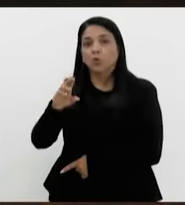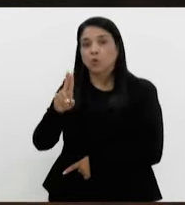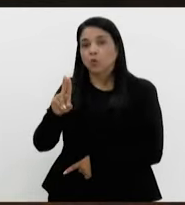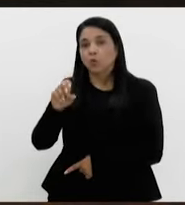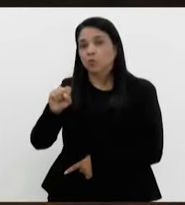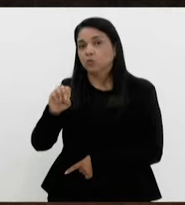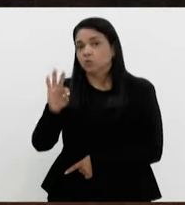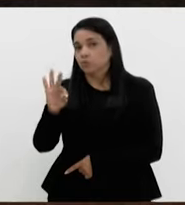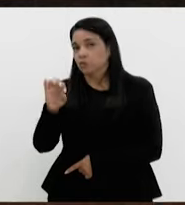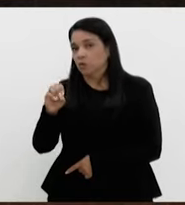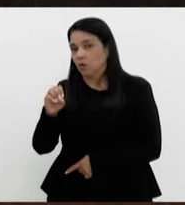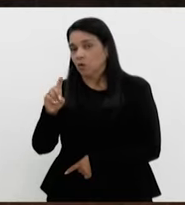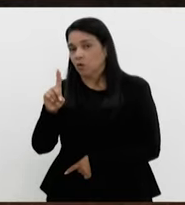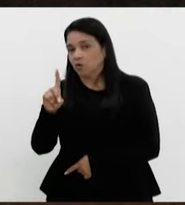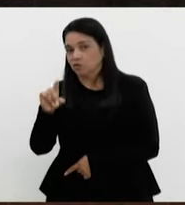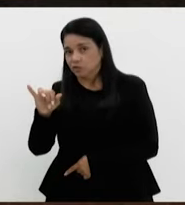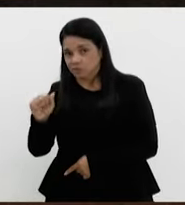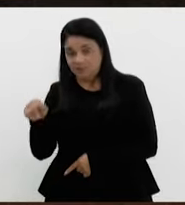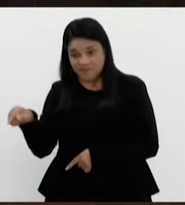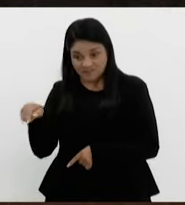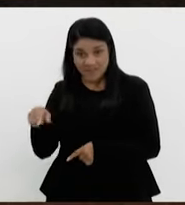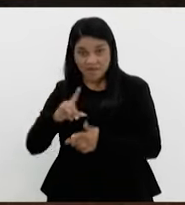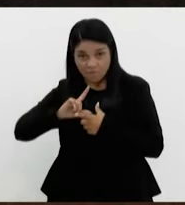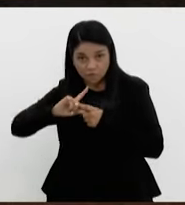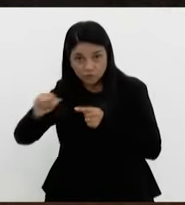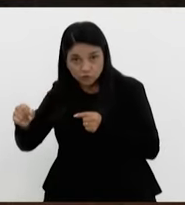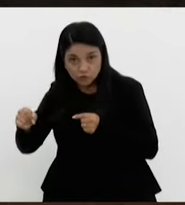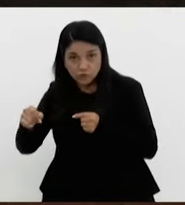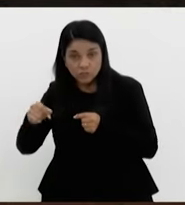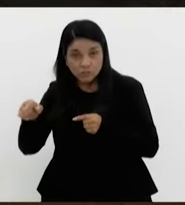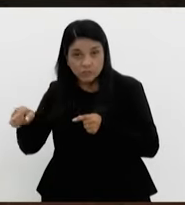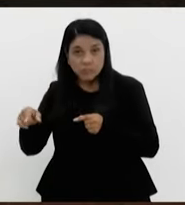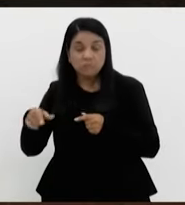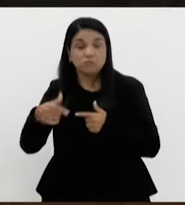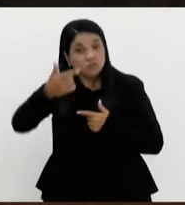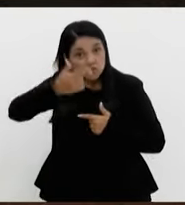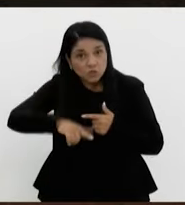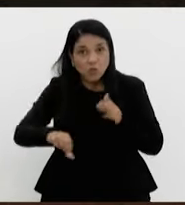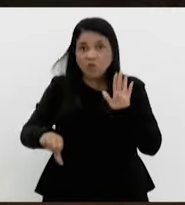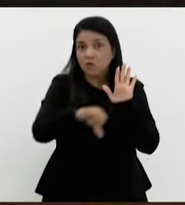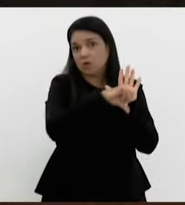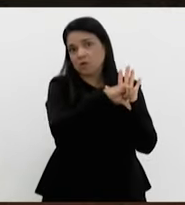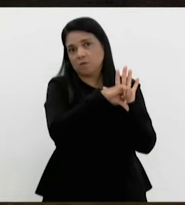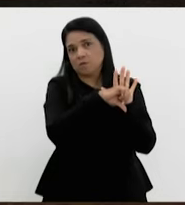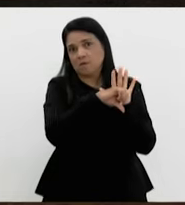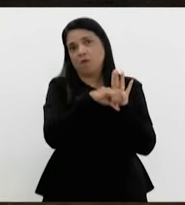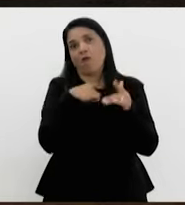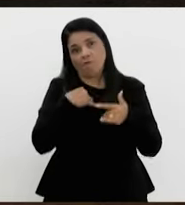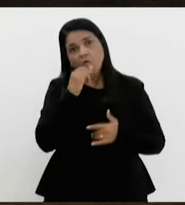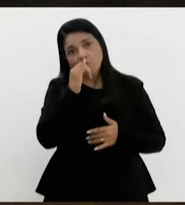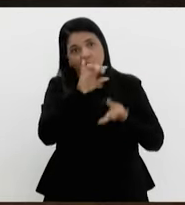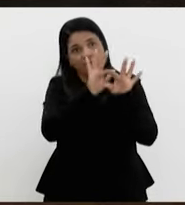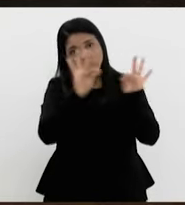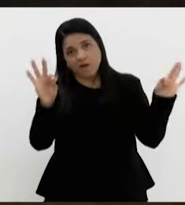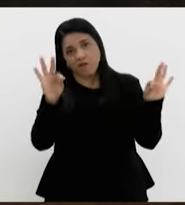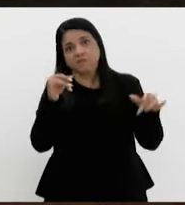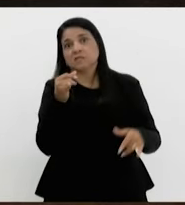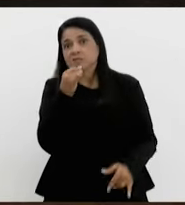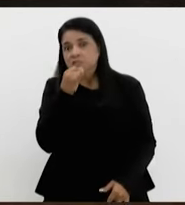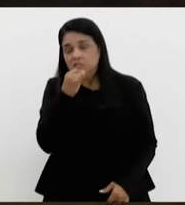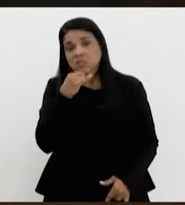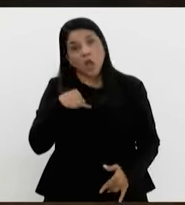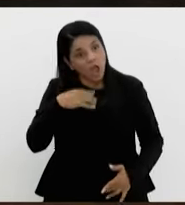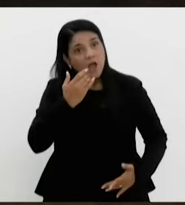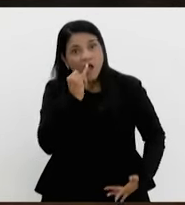paciente sair dali e cometer novos crimes, eu vou só dizer aquela frase com muita tristeza que a gente